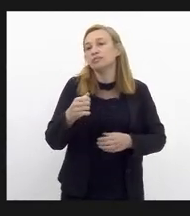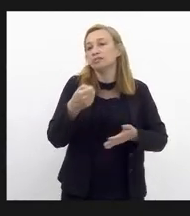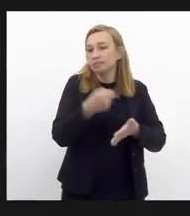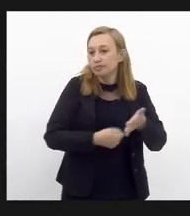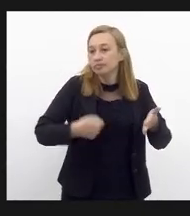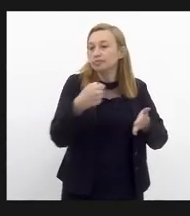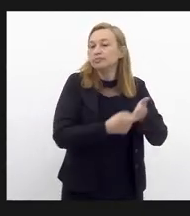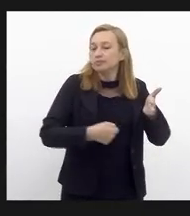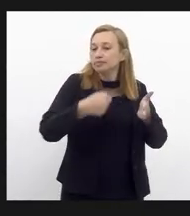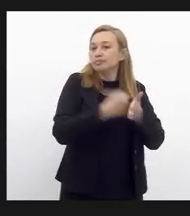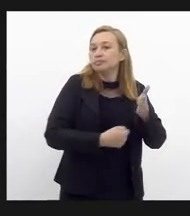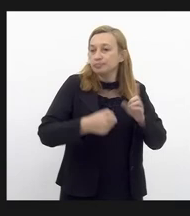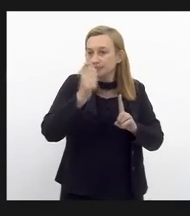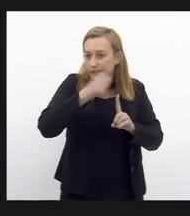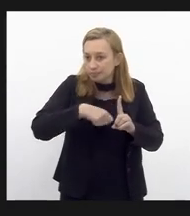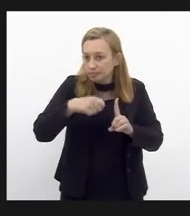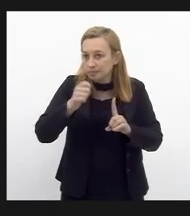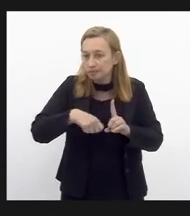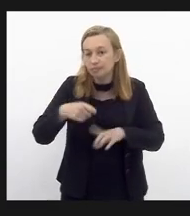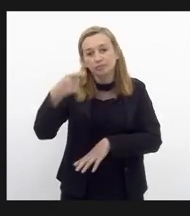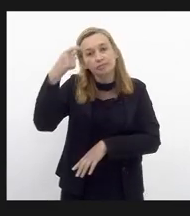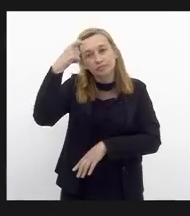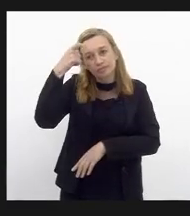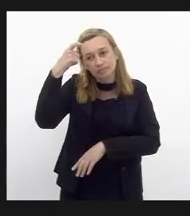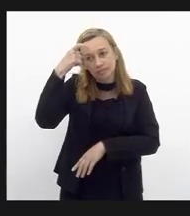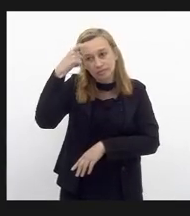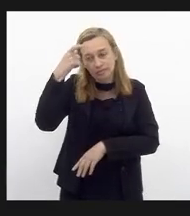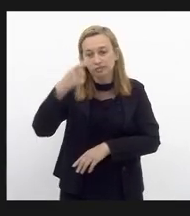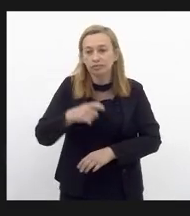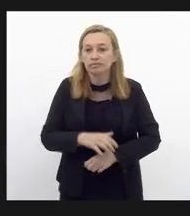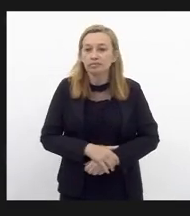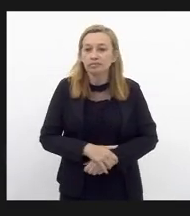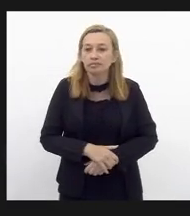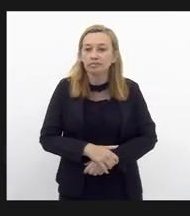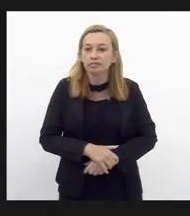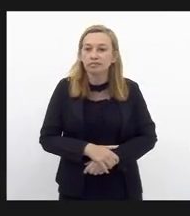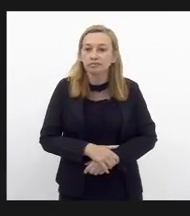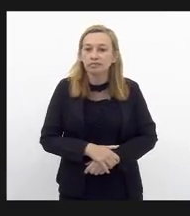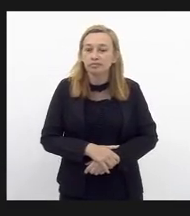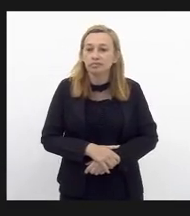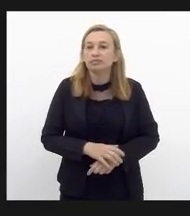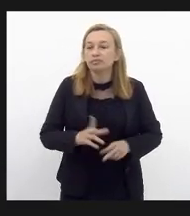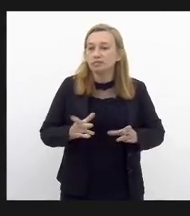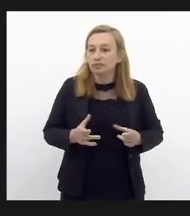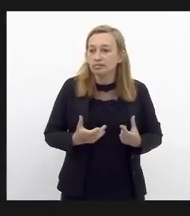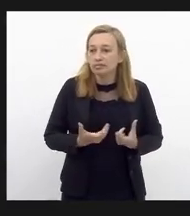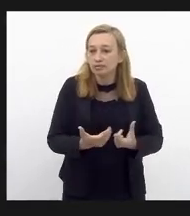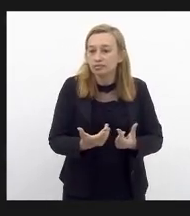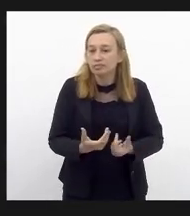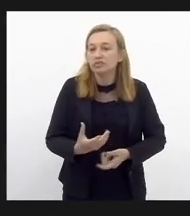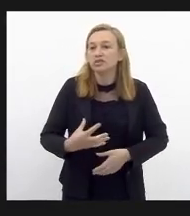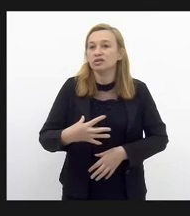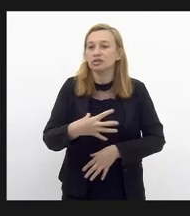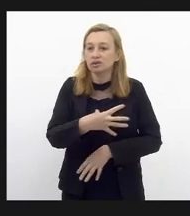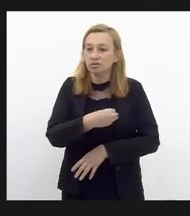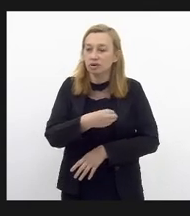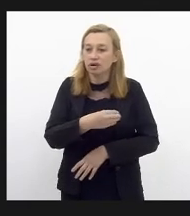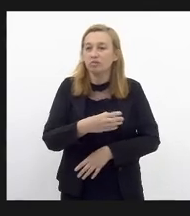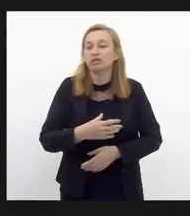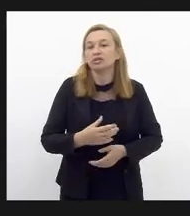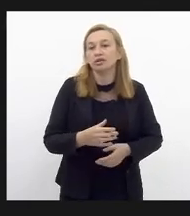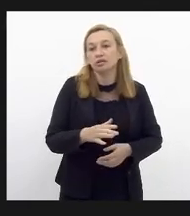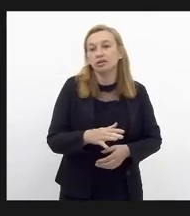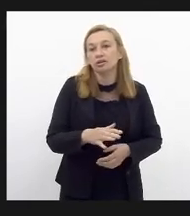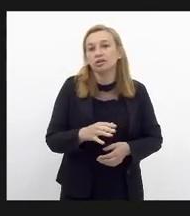de luta, de conscientização ao câncer de mama, que tem ceifado tantas mulheres.